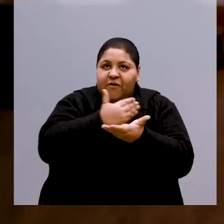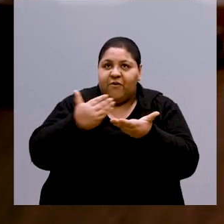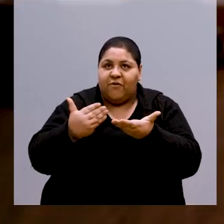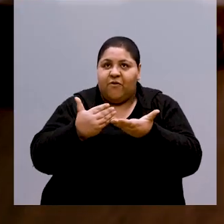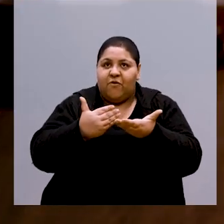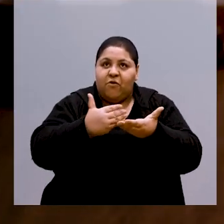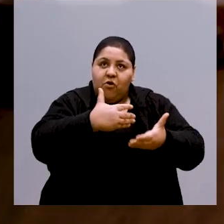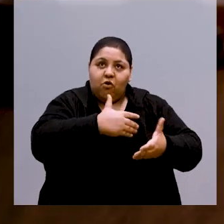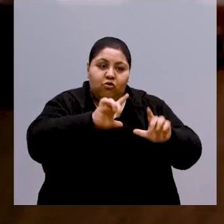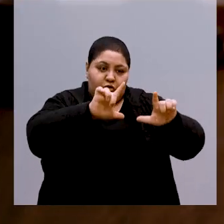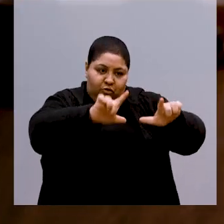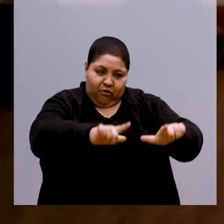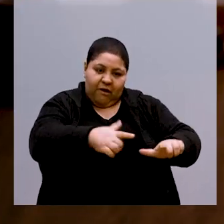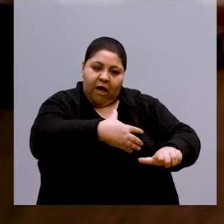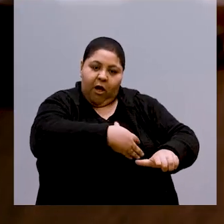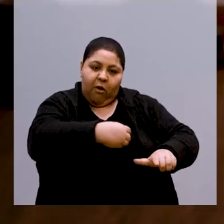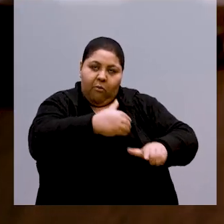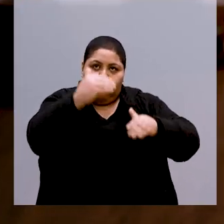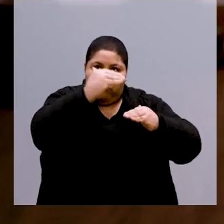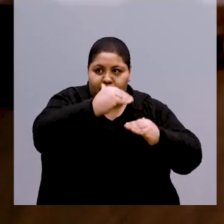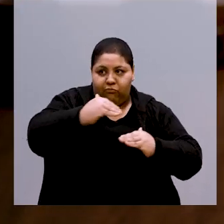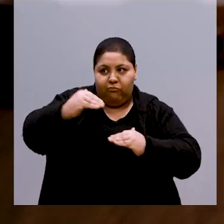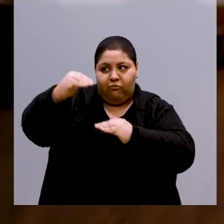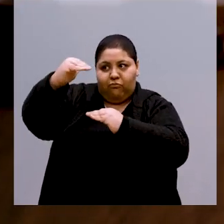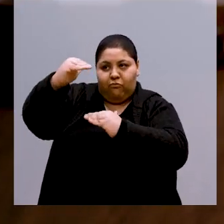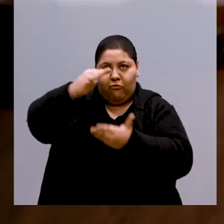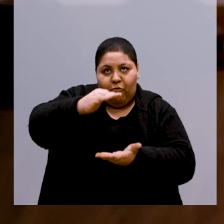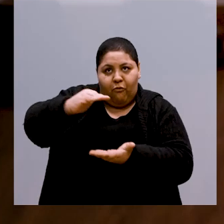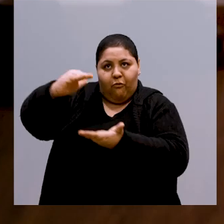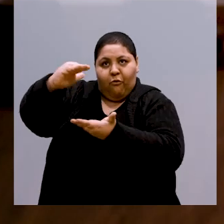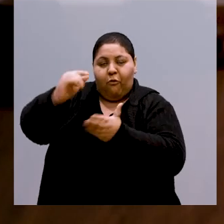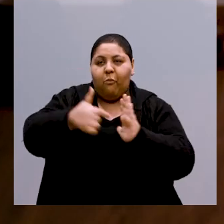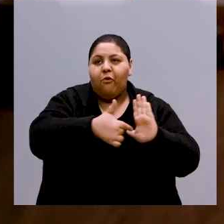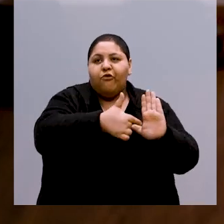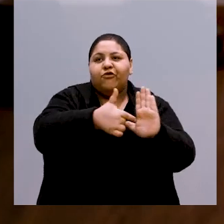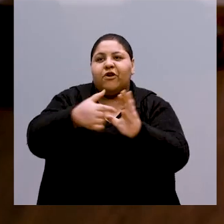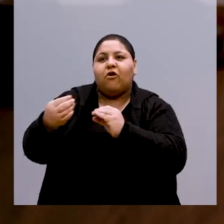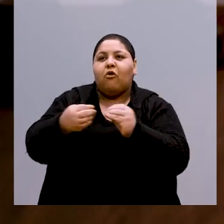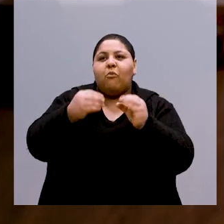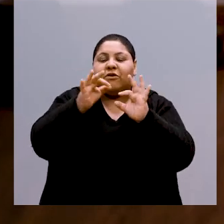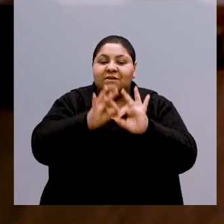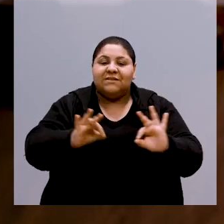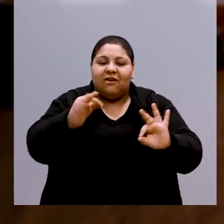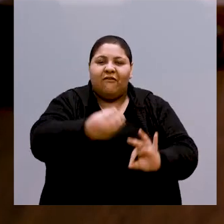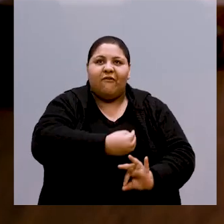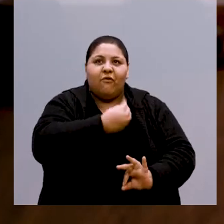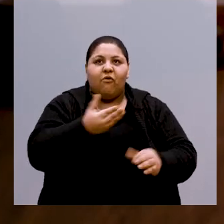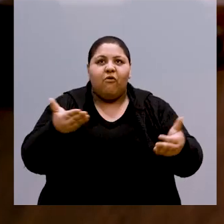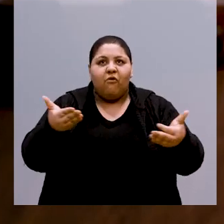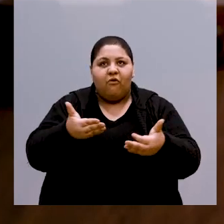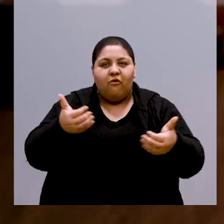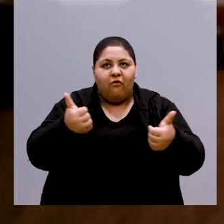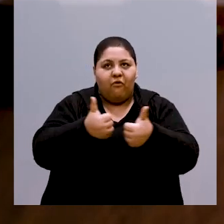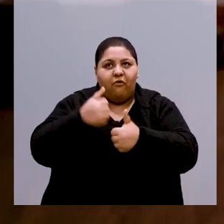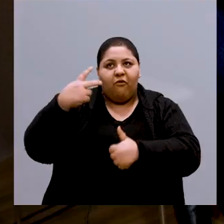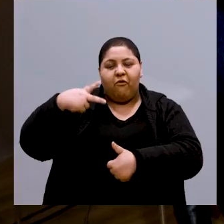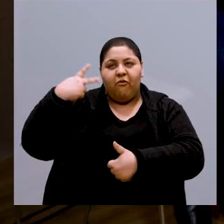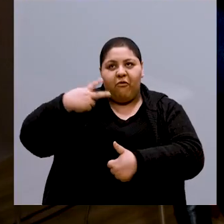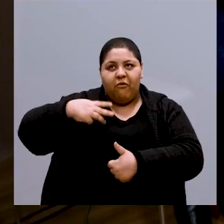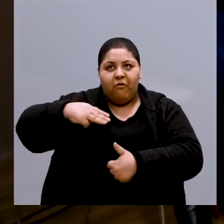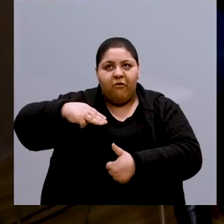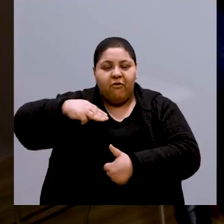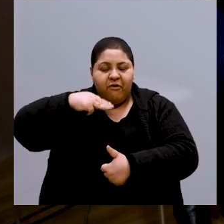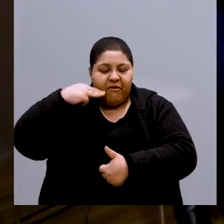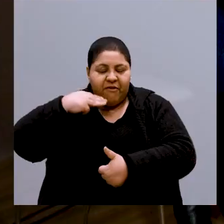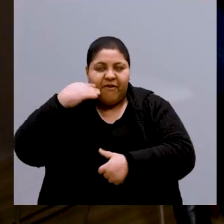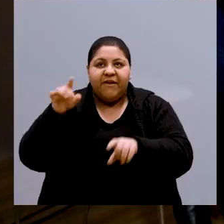do Banco de Leite Humano e que vão nos mostrar como esse gesto pode salvar vidas. Aqui ao meu lado está a vereadora